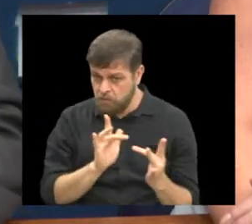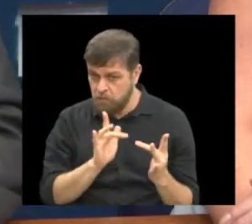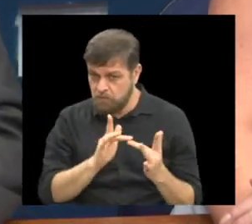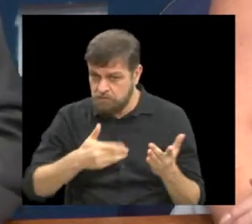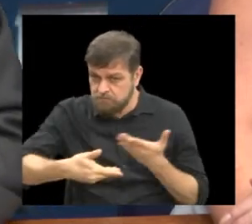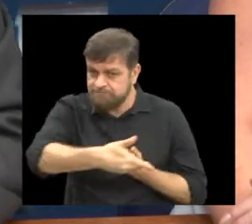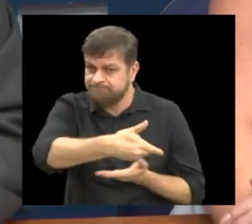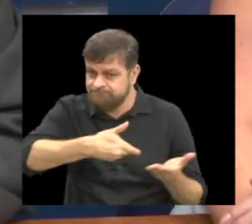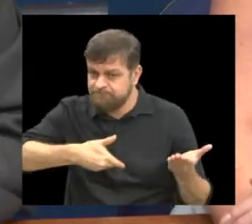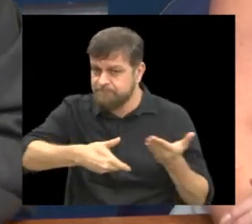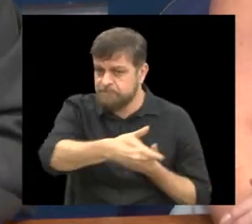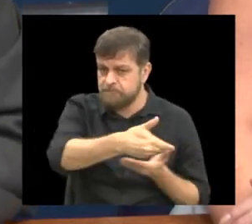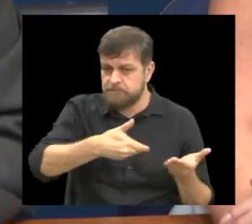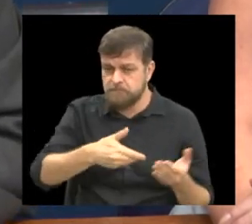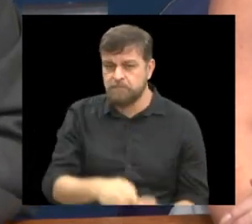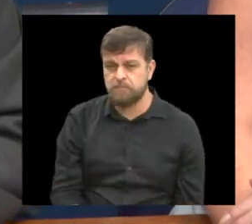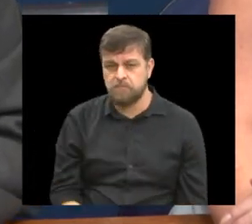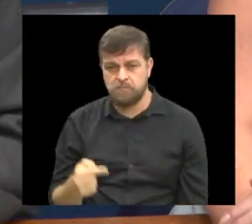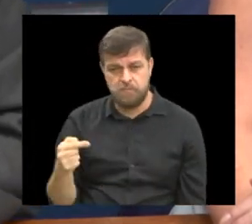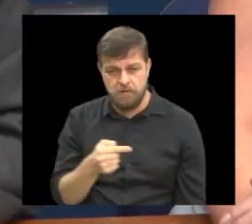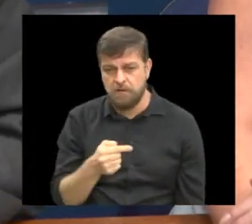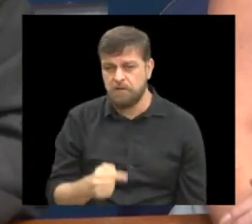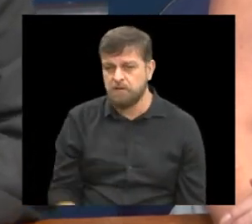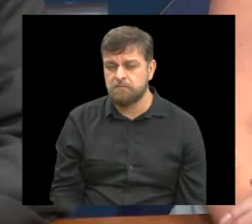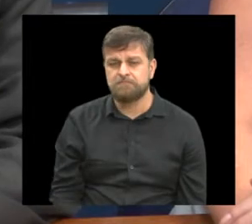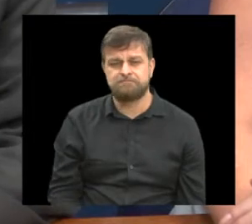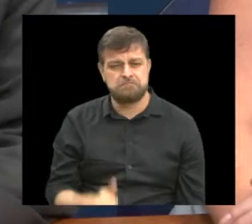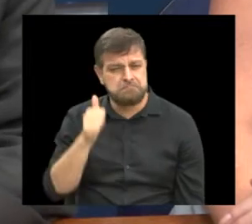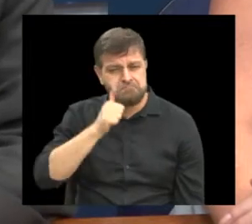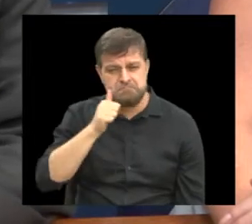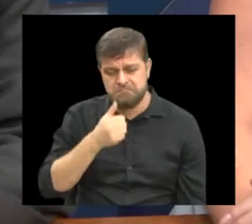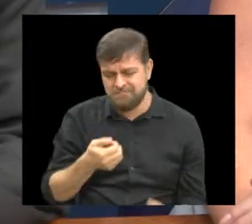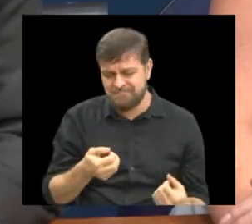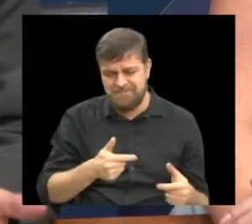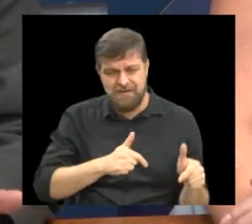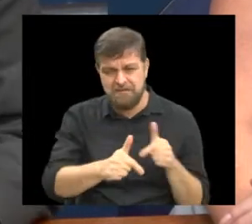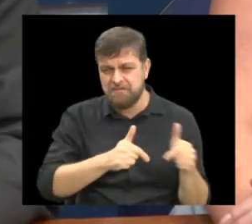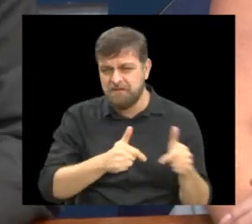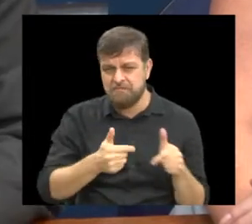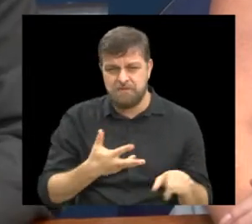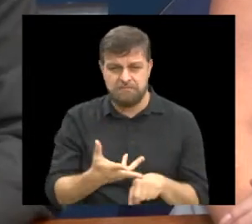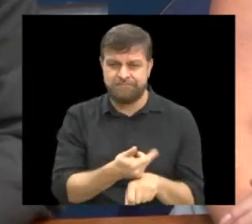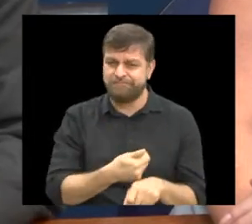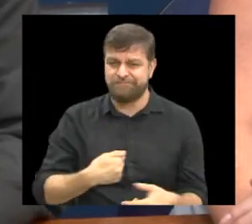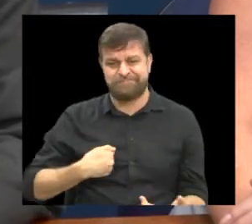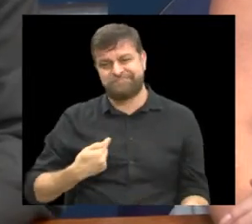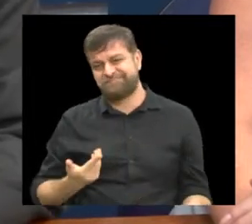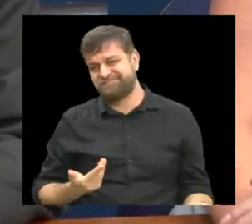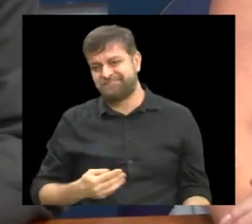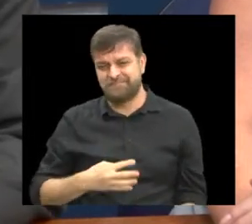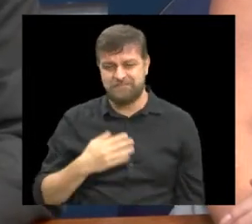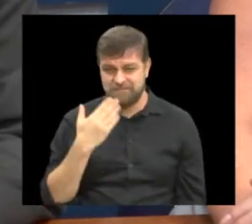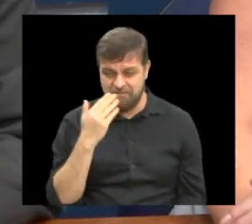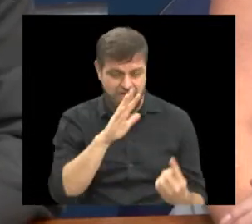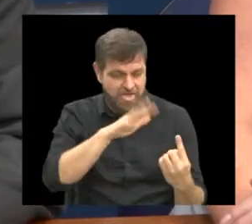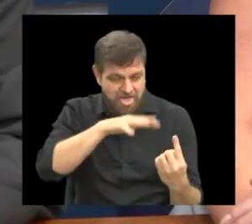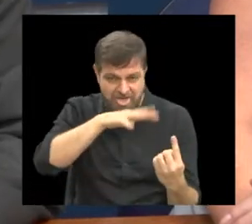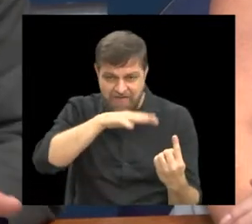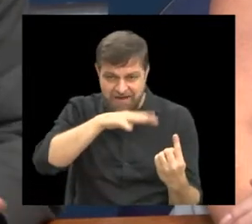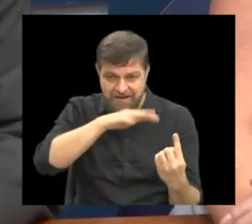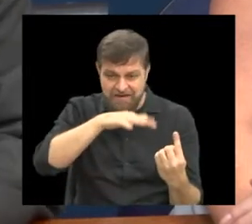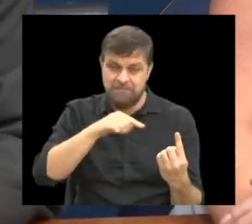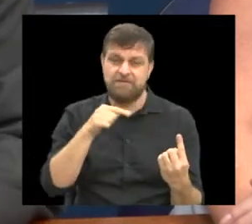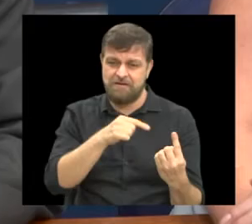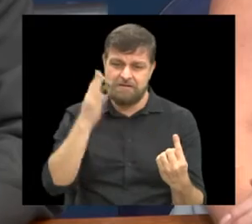com essa jovem senhora, porque o trabalho que ela faz, eu sou suspeito, sou muito fã dela, ela sabe muito bem,